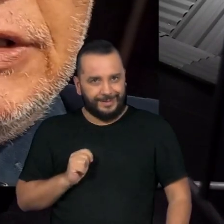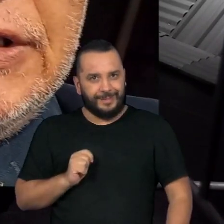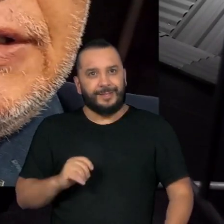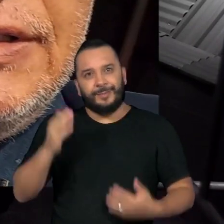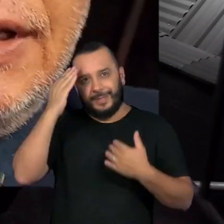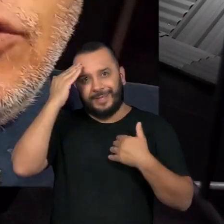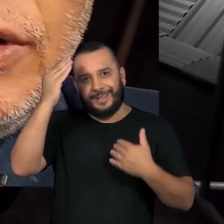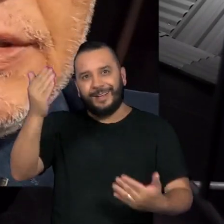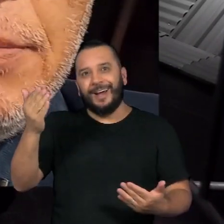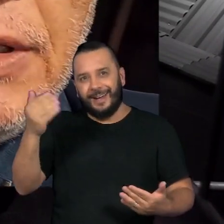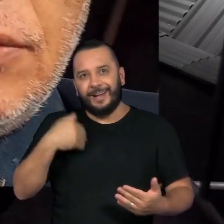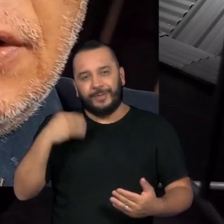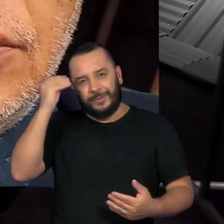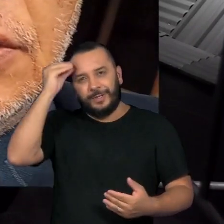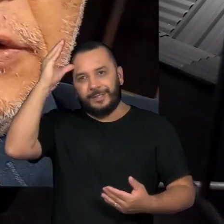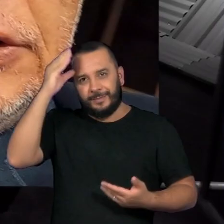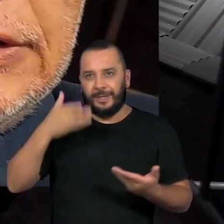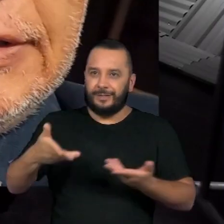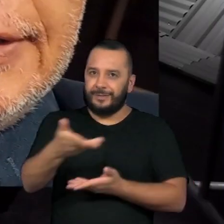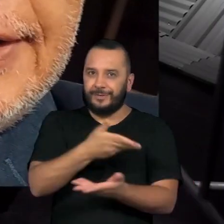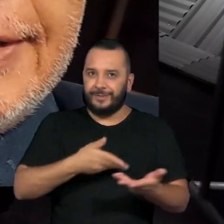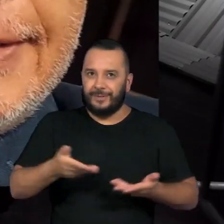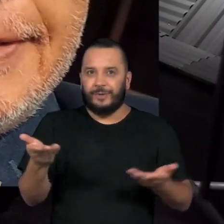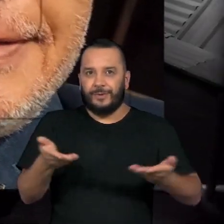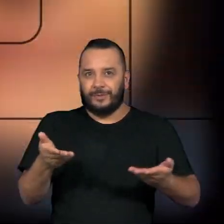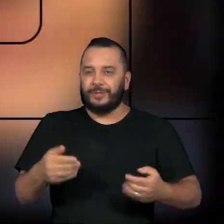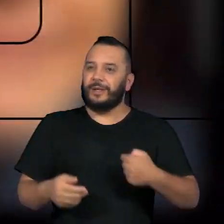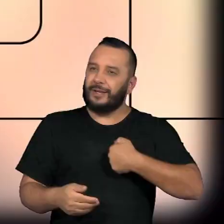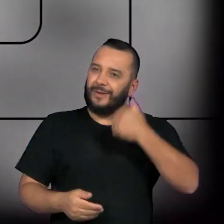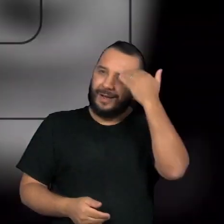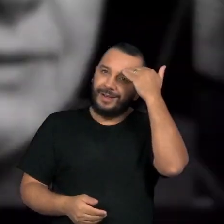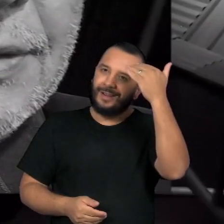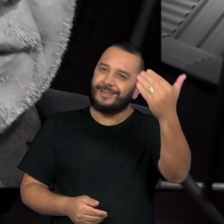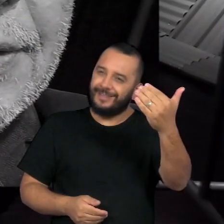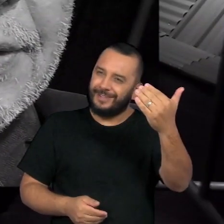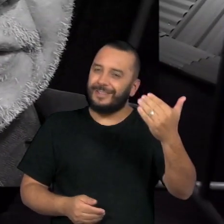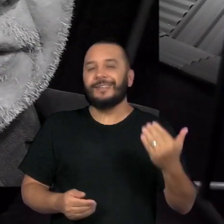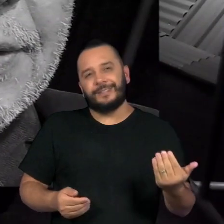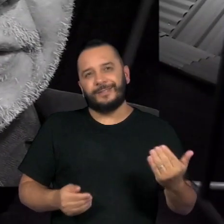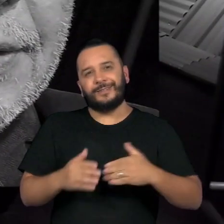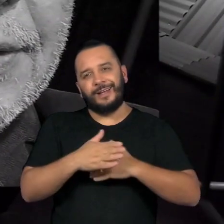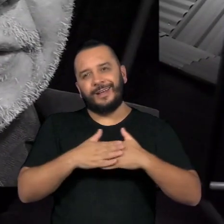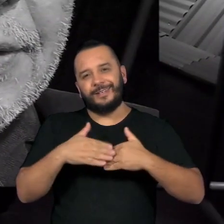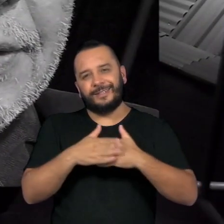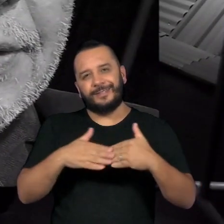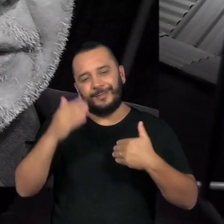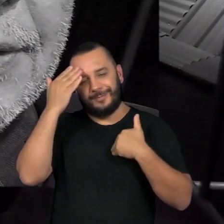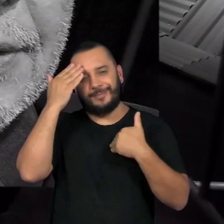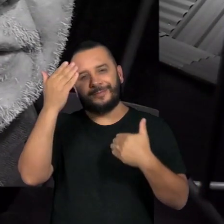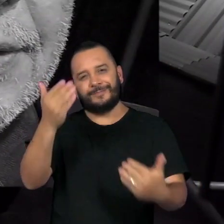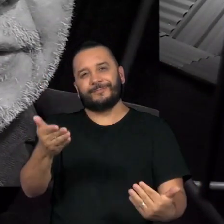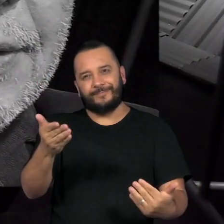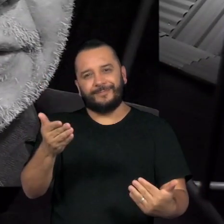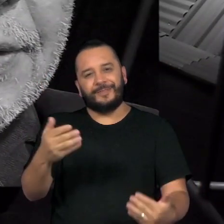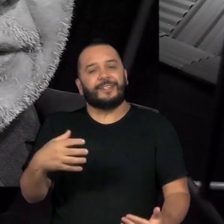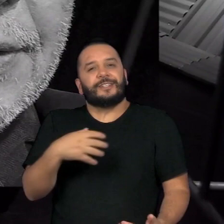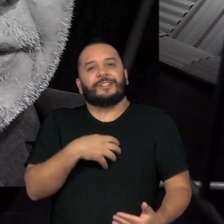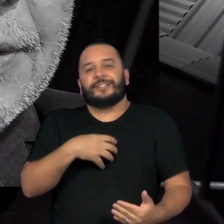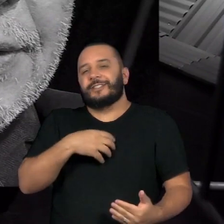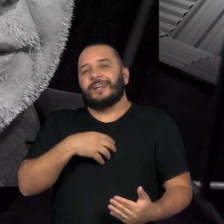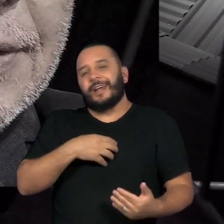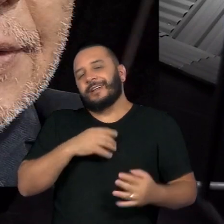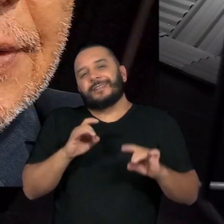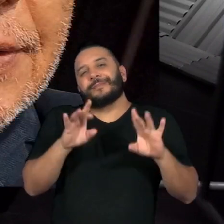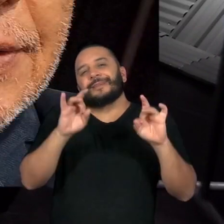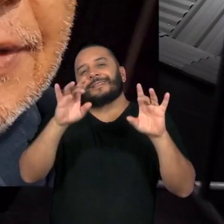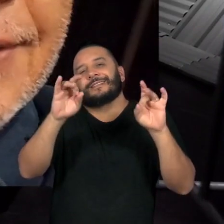por dividir tanto conhecimento aqui hoje. Eu que agradeço o convite, o espaço e o carinho. Muito obrigada. Essa maneira tão charmosa, tão